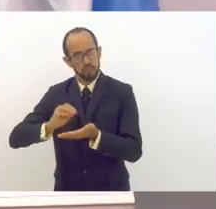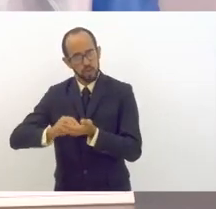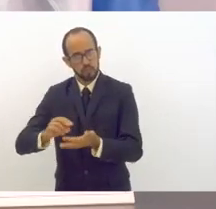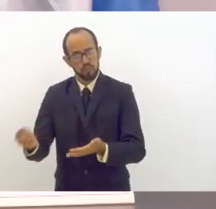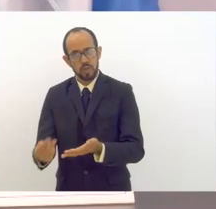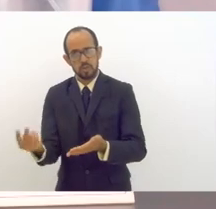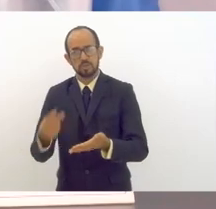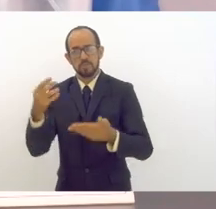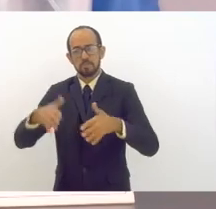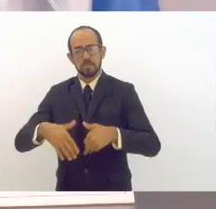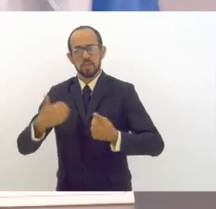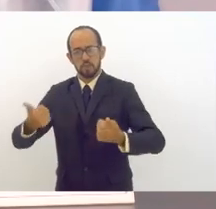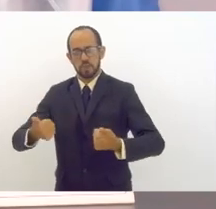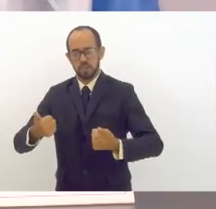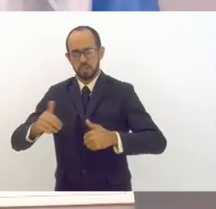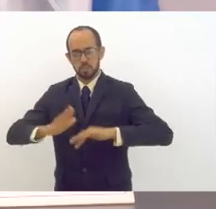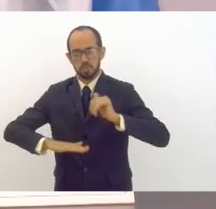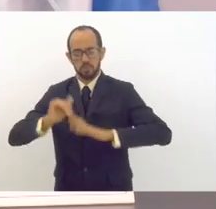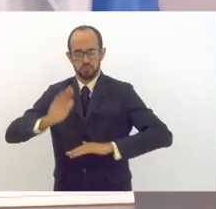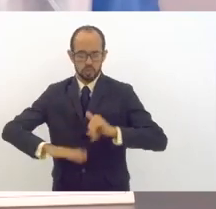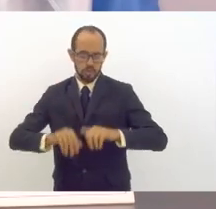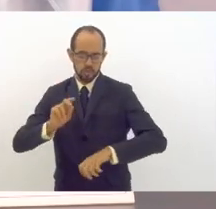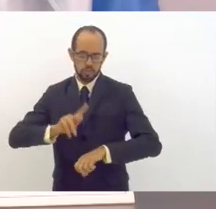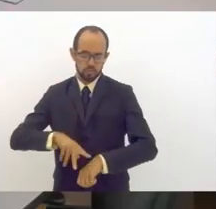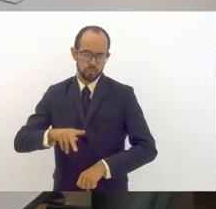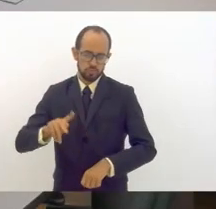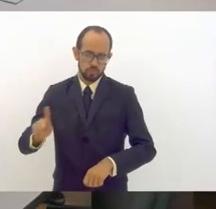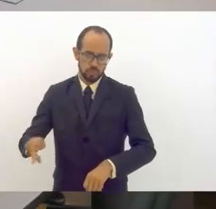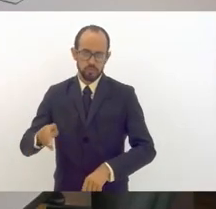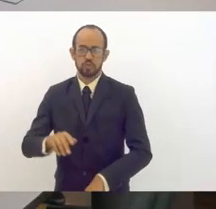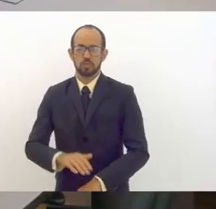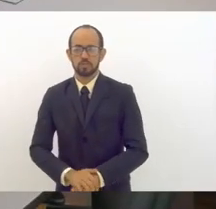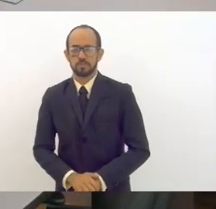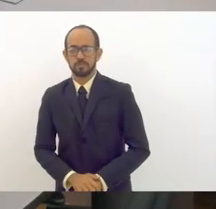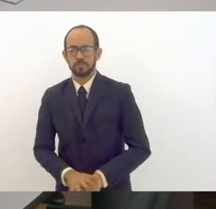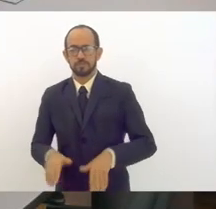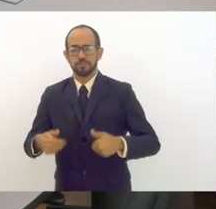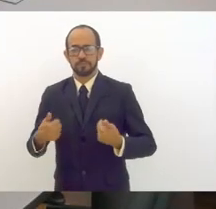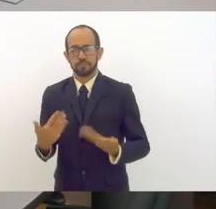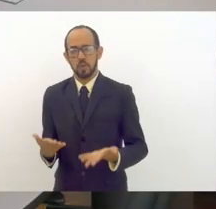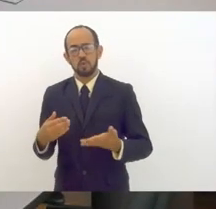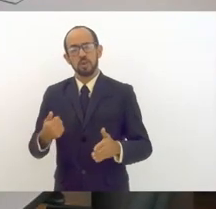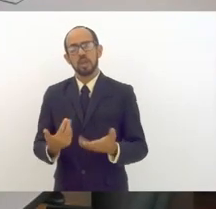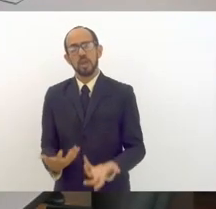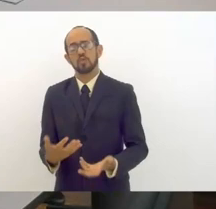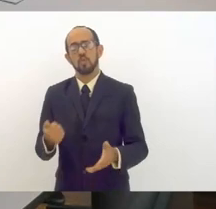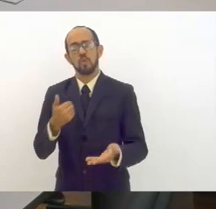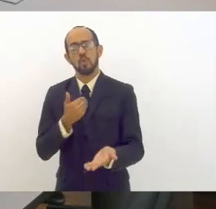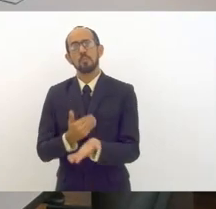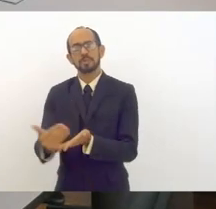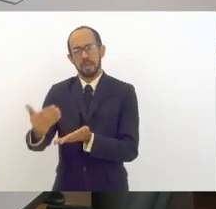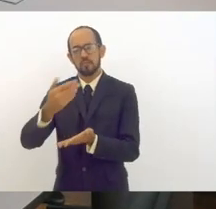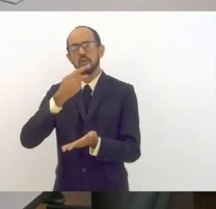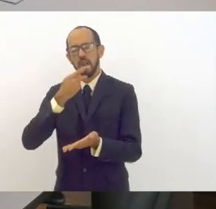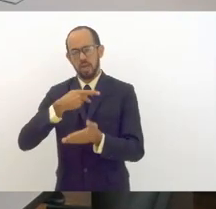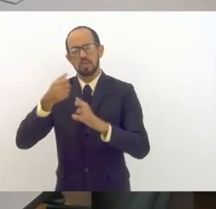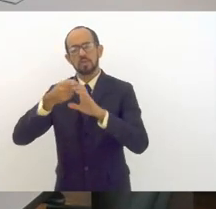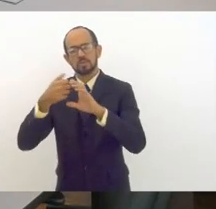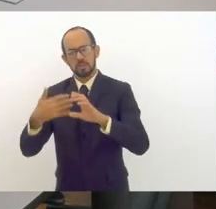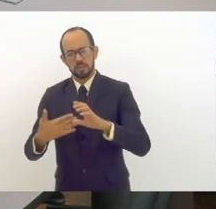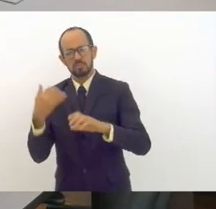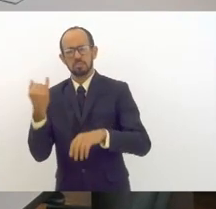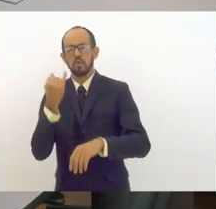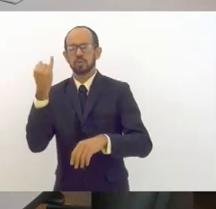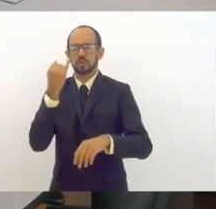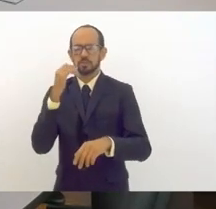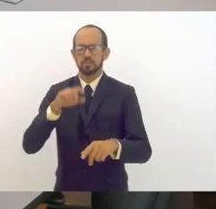valorização e melhoria na carreira do profissional de educação. Então, quero começar pontuando esse aspecto que é fundamental. E,